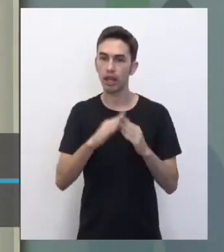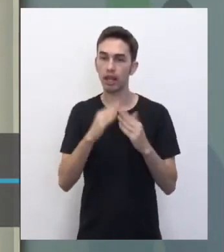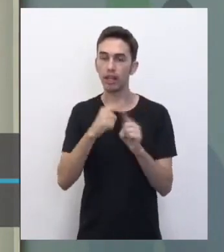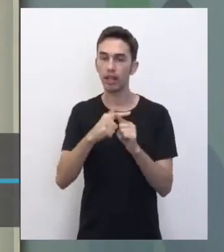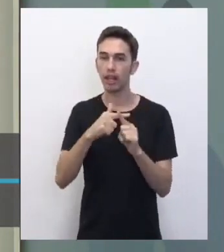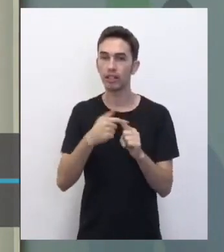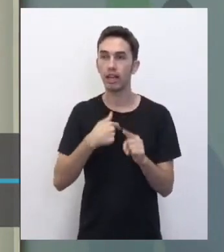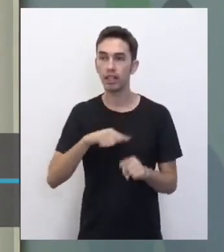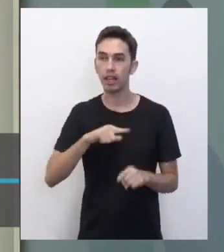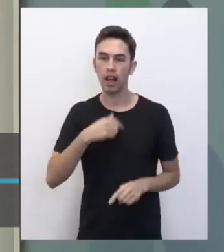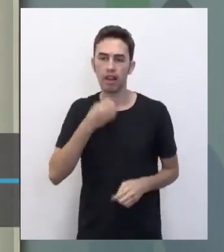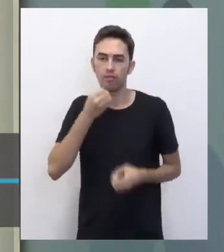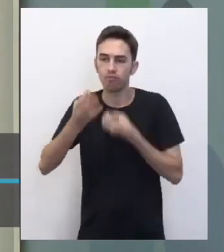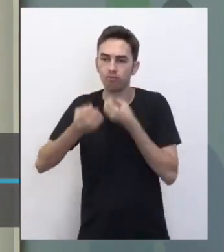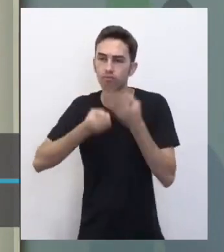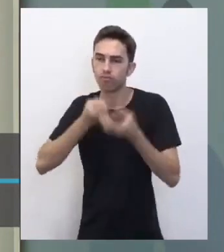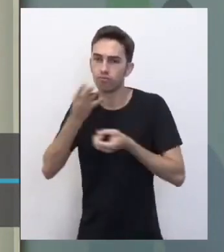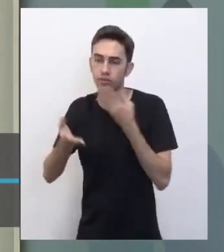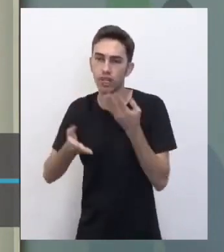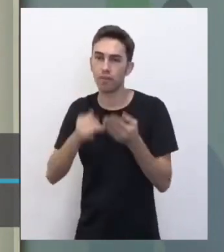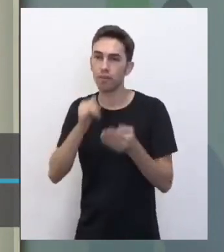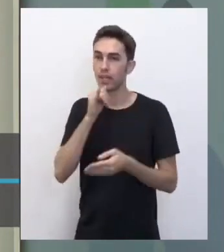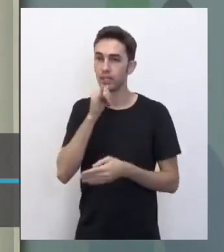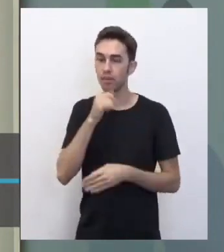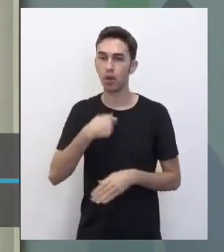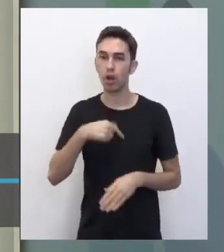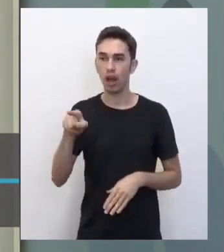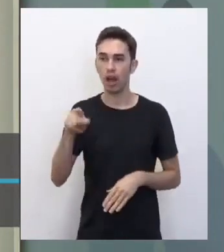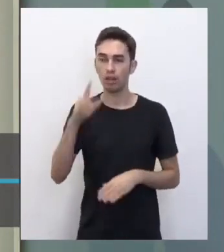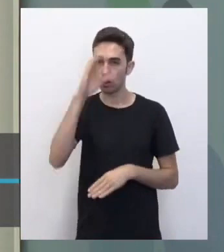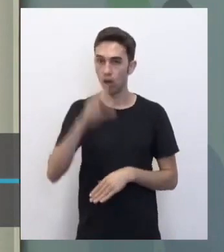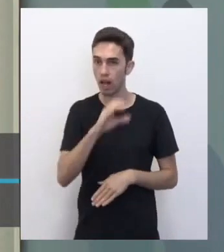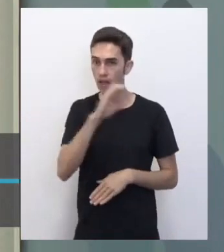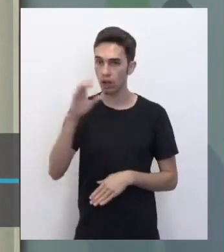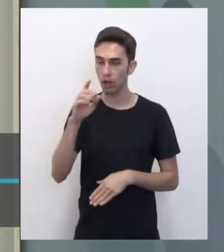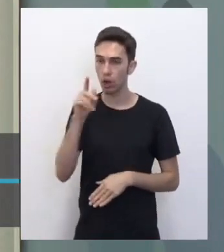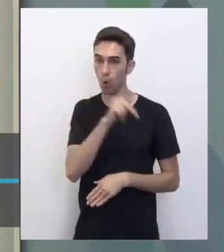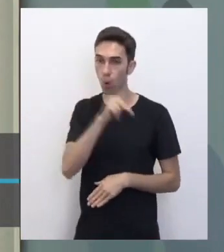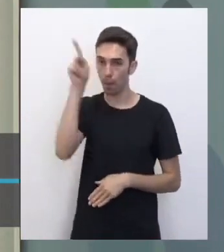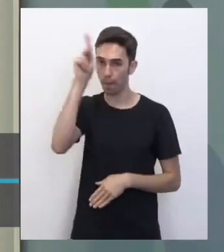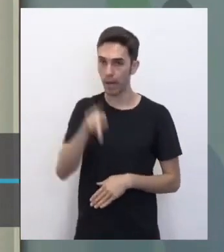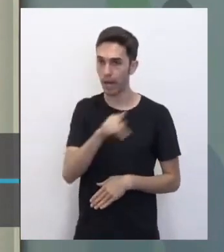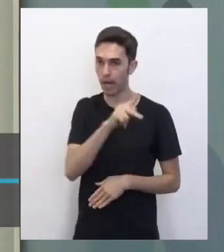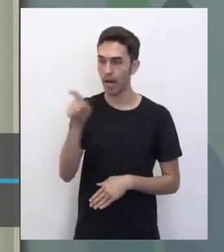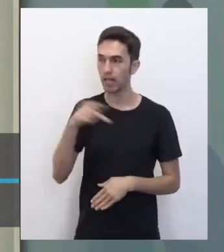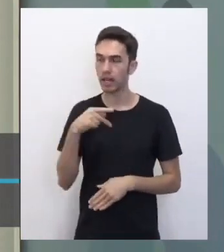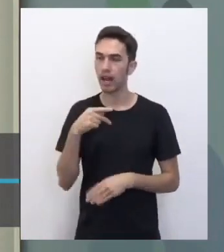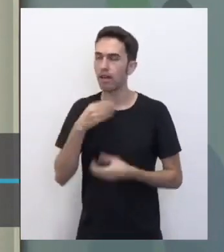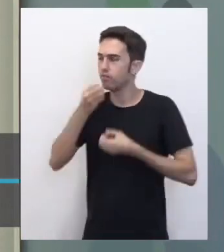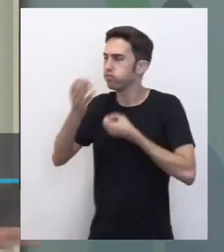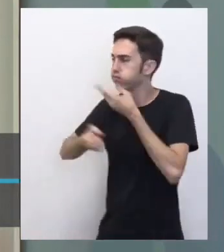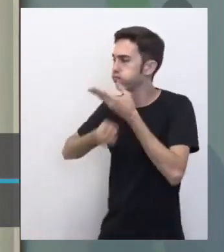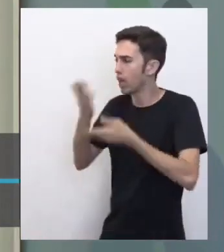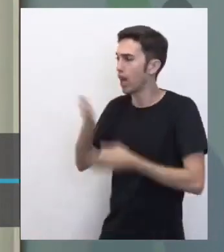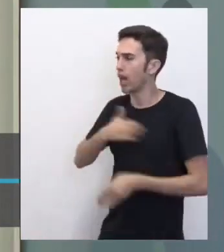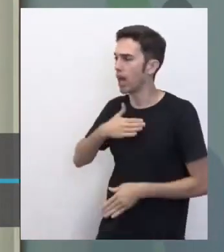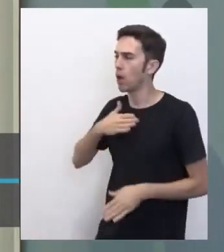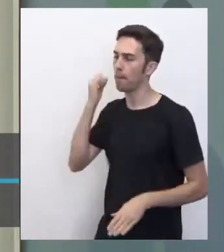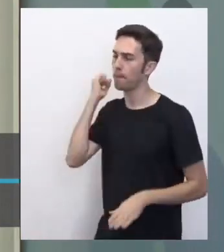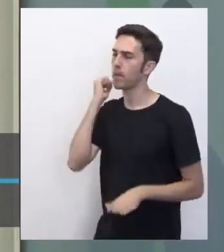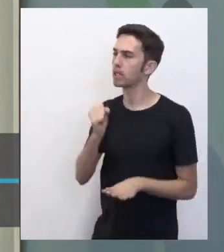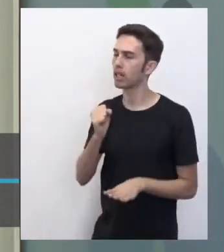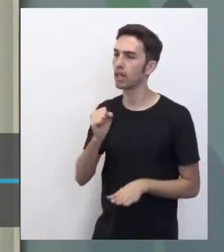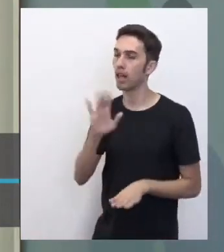10. Dentro do código de ética religioso do catolicismo, o padre não pode ir numa delegacia fazer uma denúncia, olha, sei quem